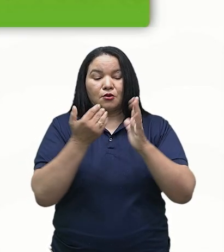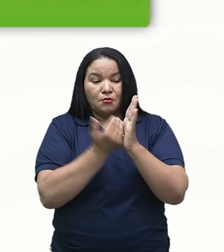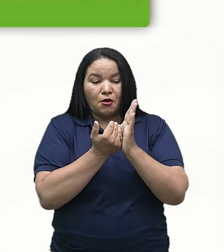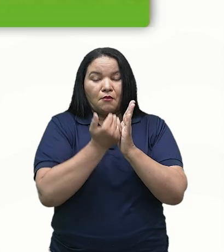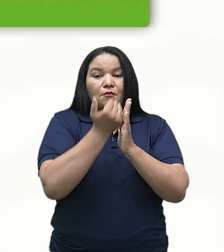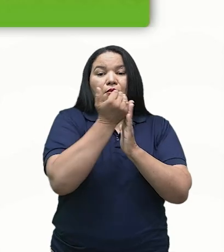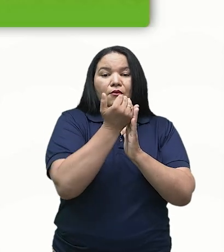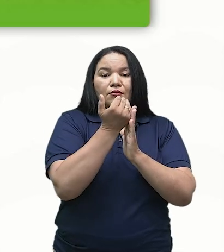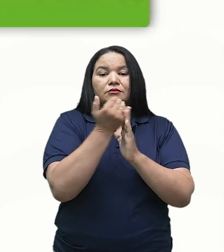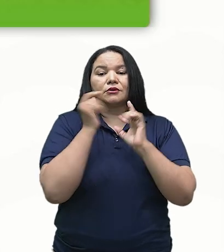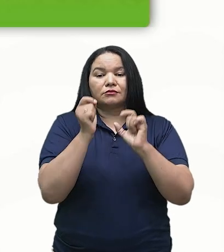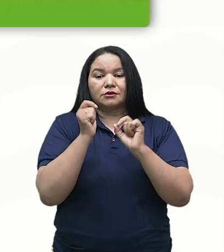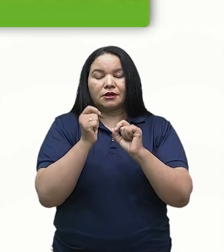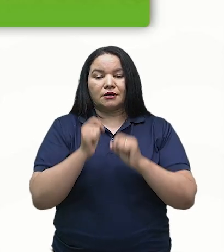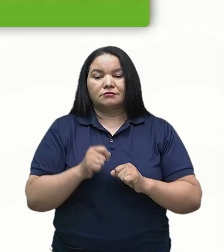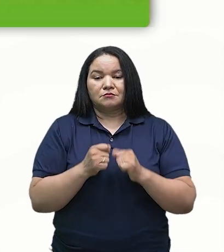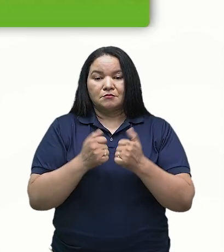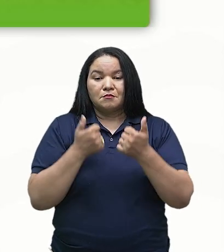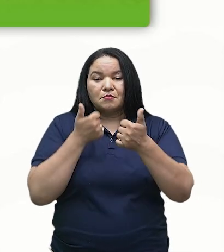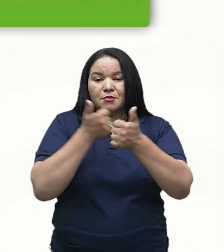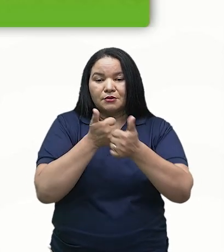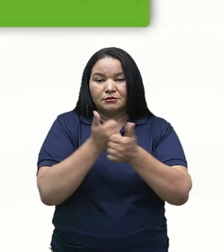de temperatura próximo ali dos